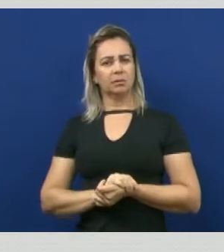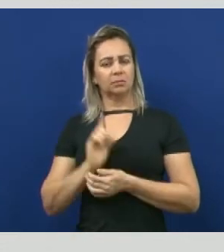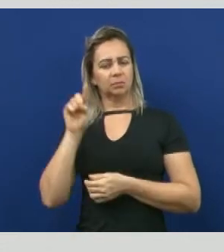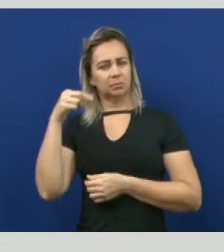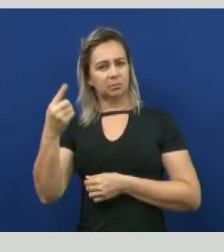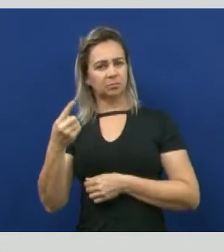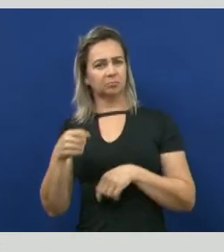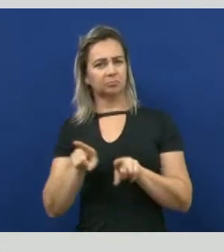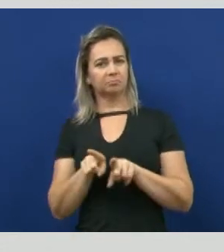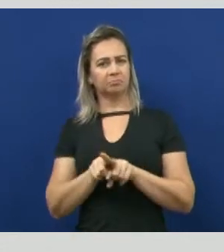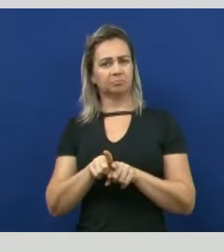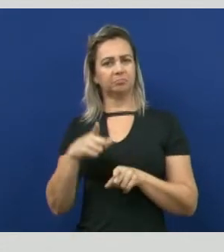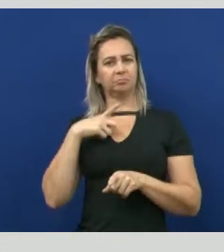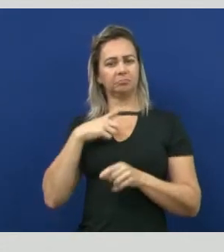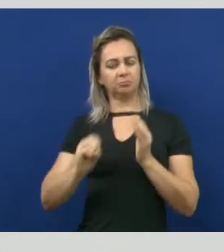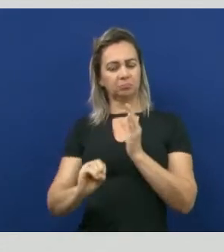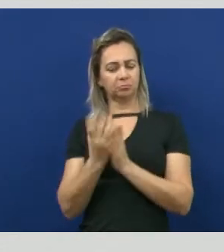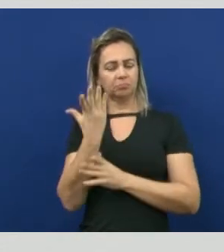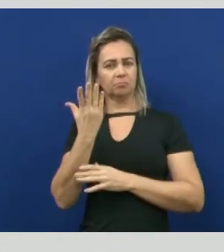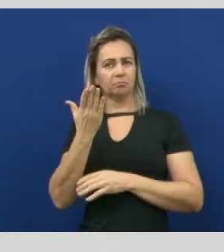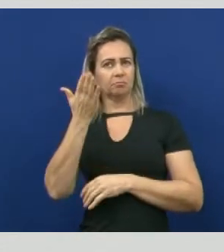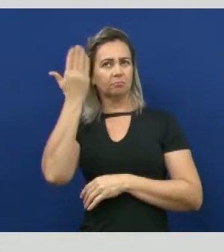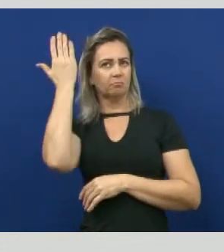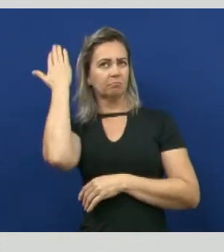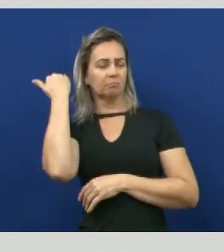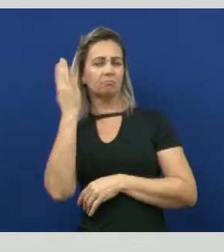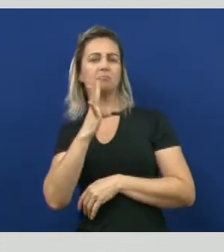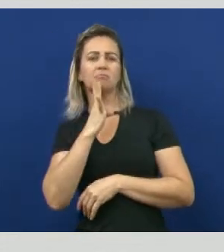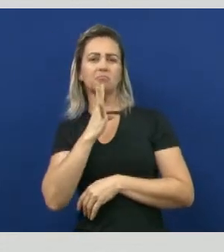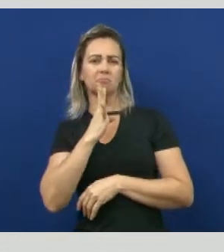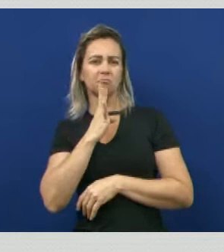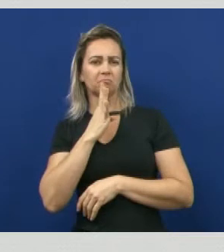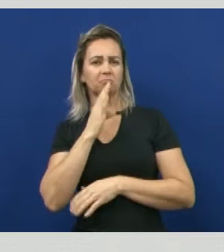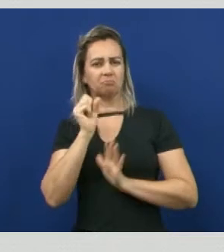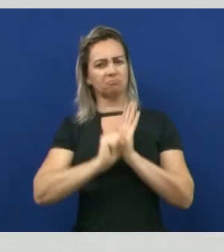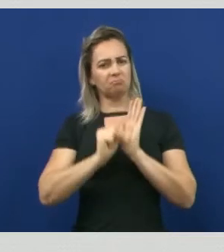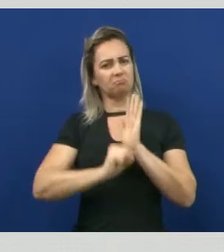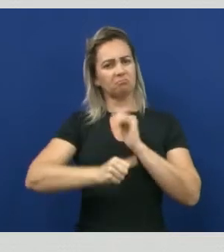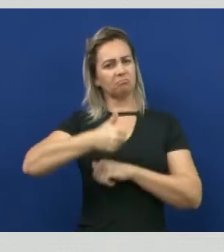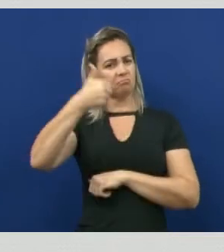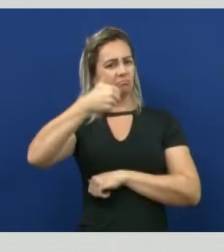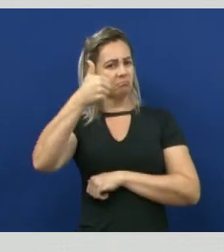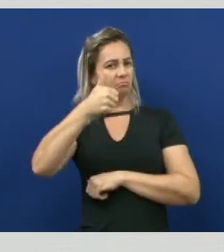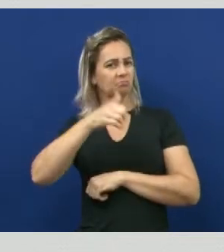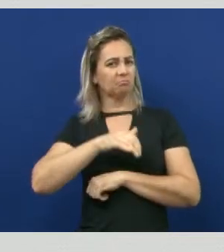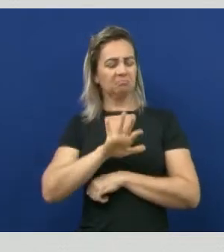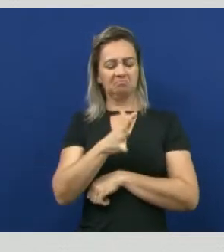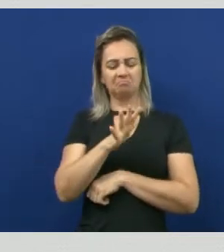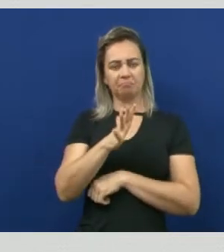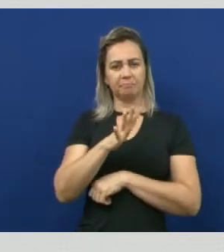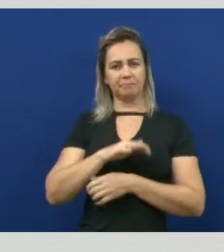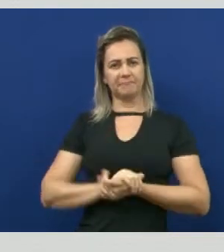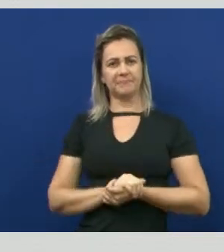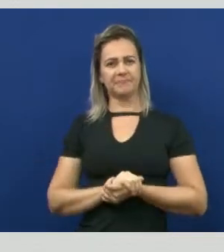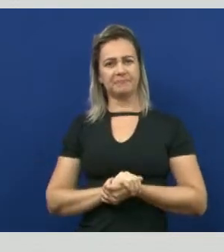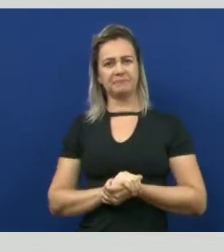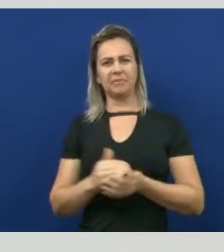Posteriormente, com o surgimento da teoria do conhecimento no século I, mais ou menos, entre o século I